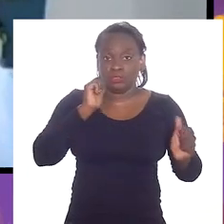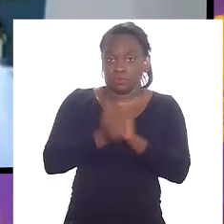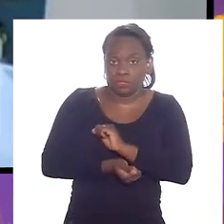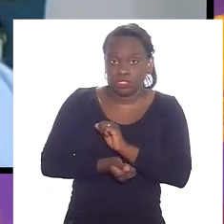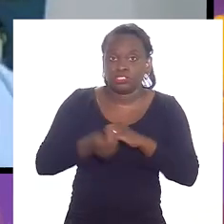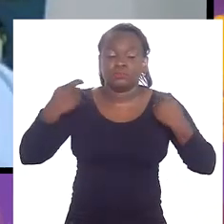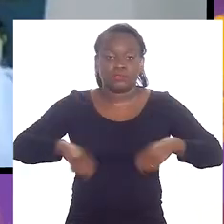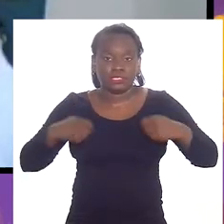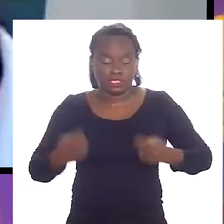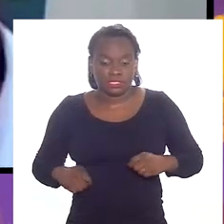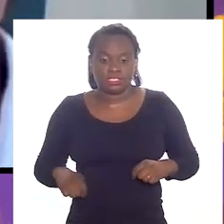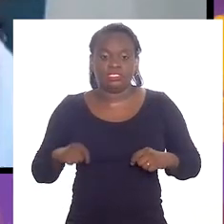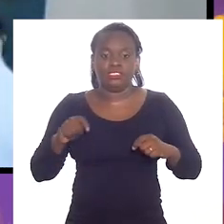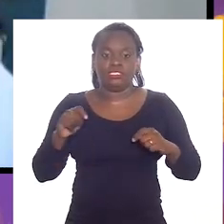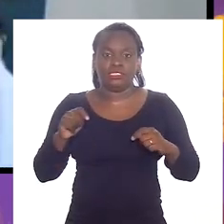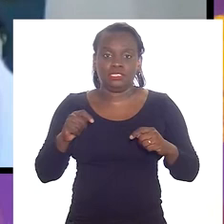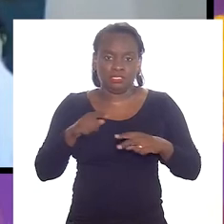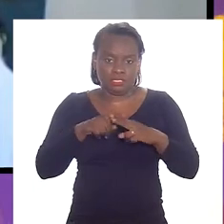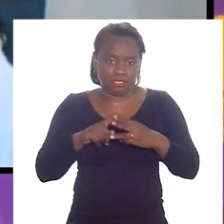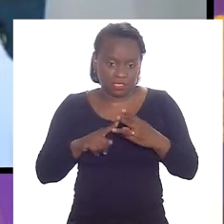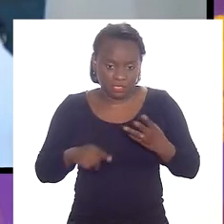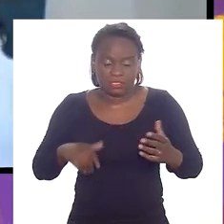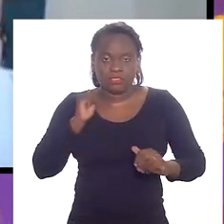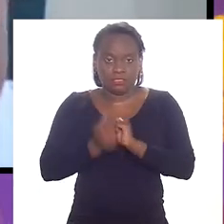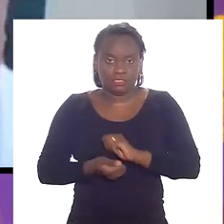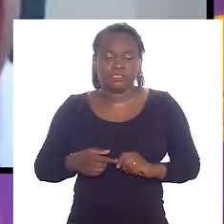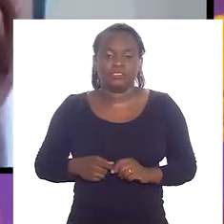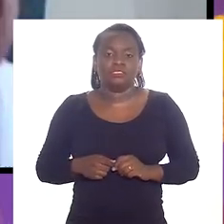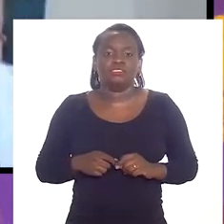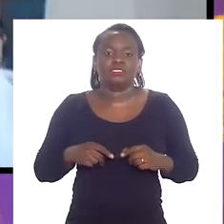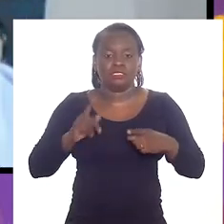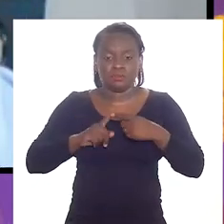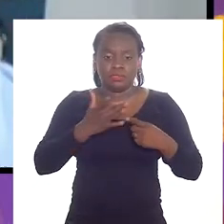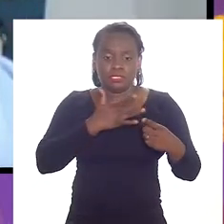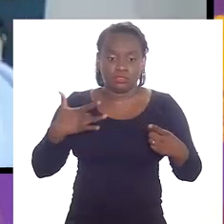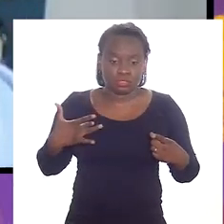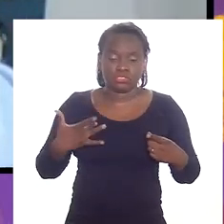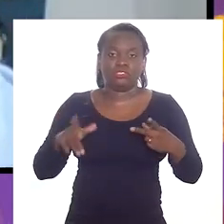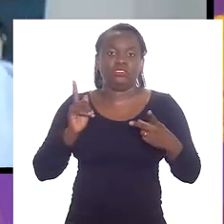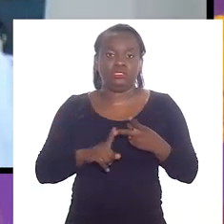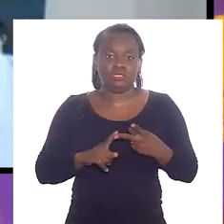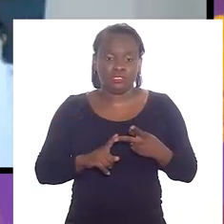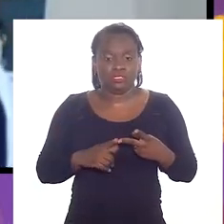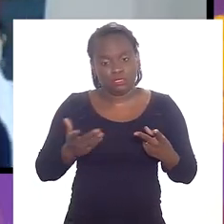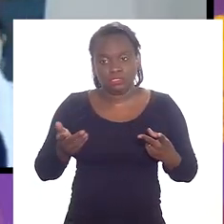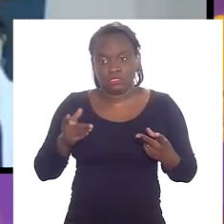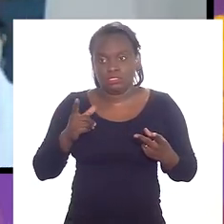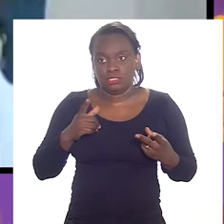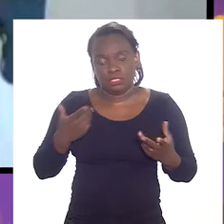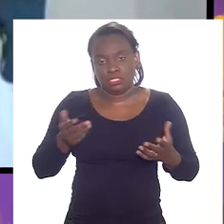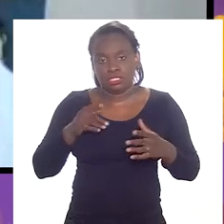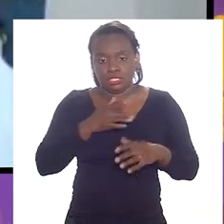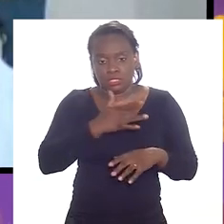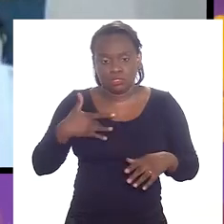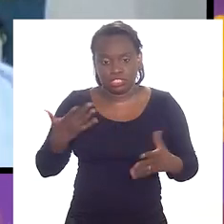para aquela boate clandestina, caso do Gabigol que citei, foi para um cassino clandestino em São Paulo, em que a polícia foi